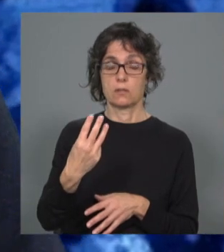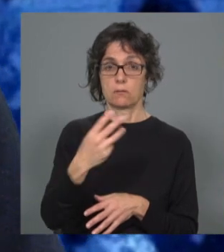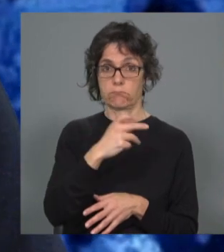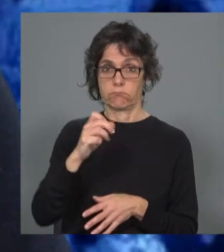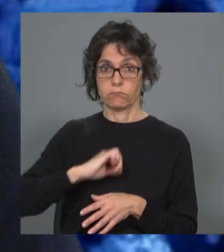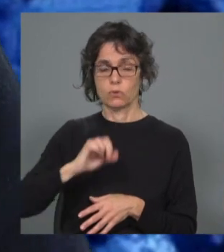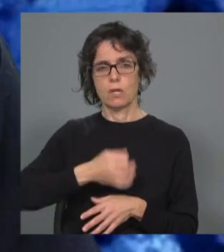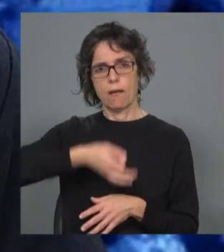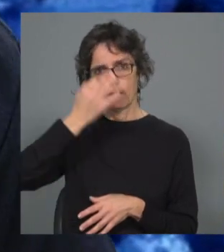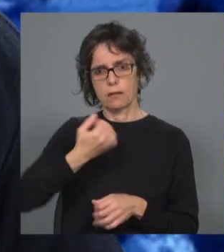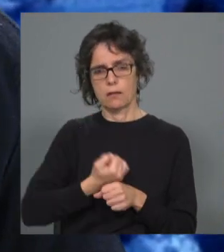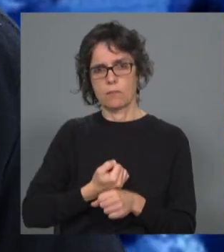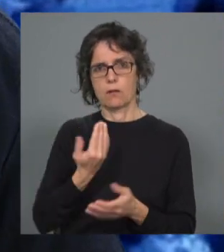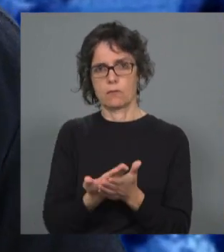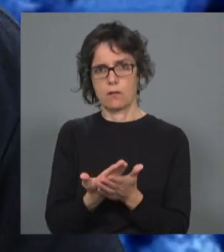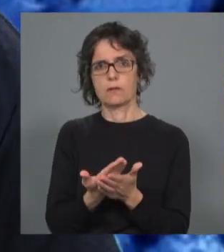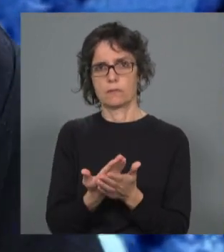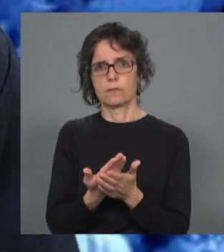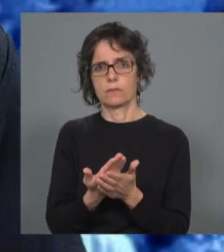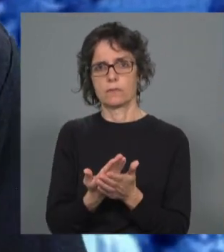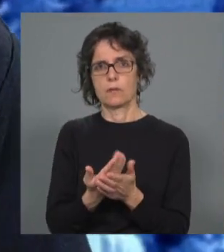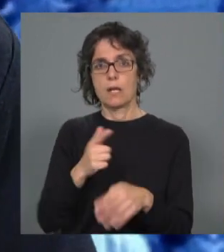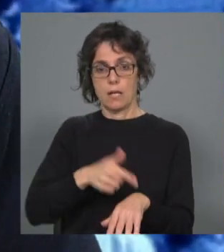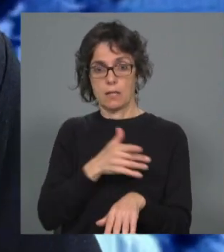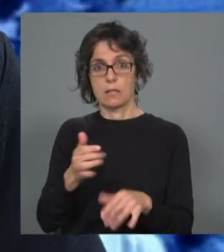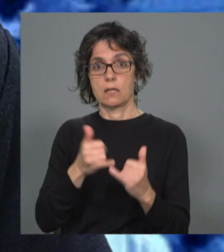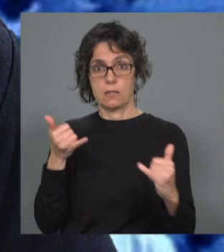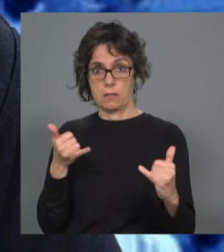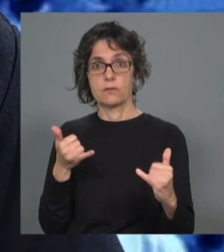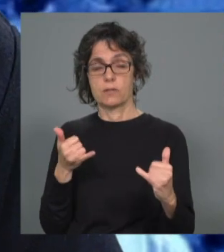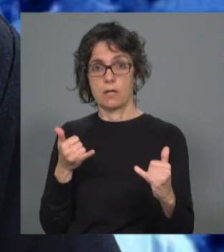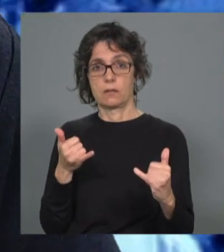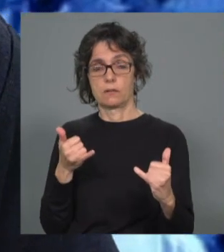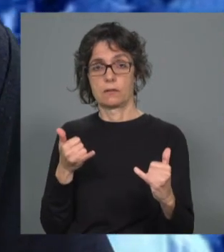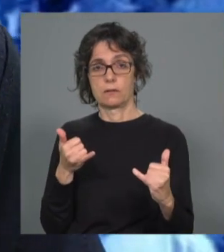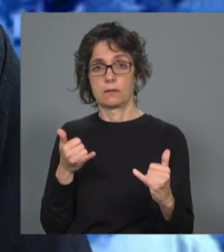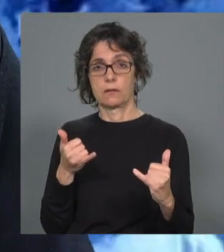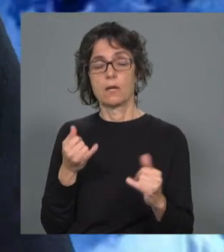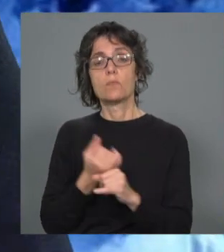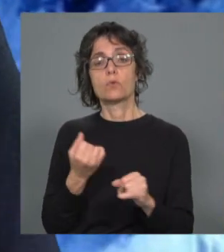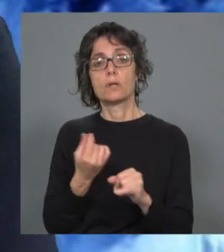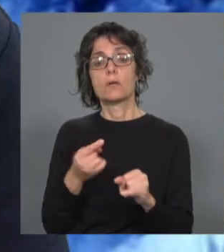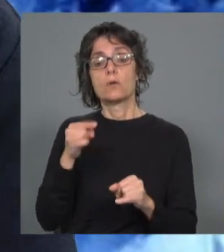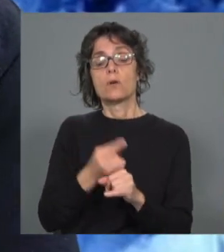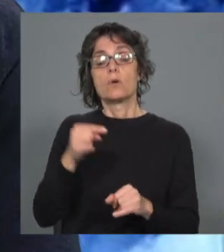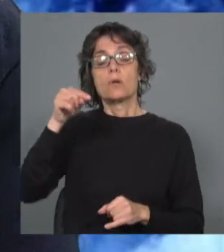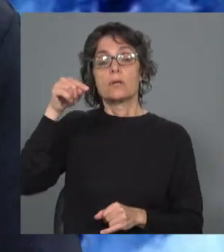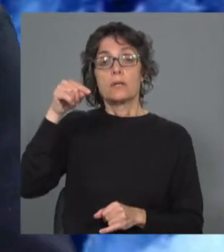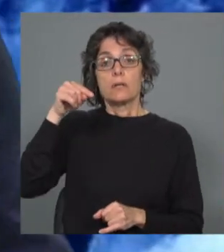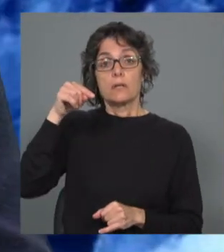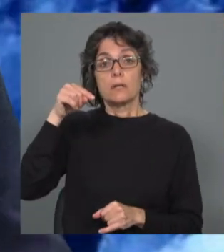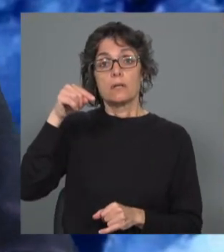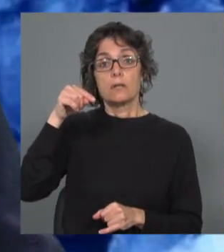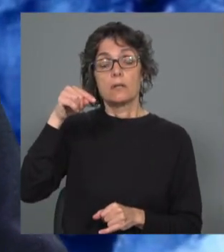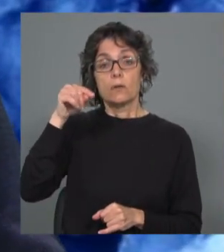era dignificar o trabalho na era digital, não é? Porque de facto isso tem que ser, e